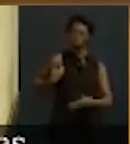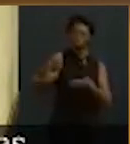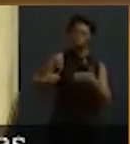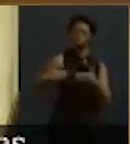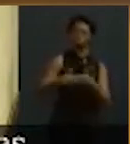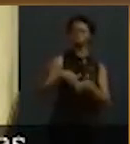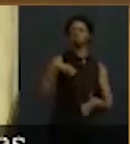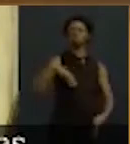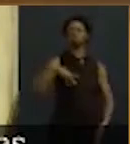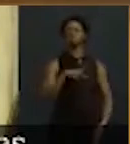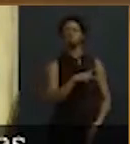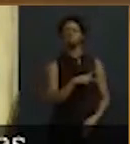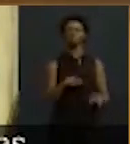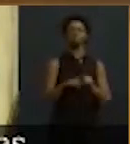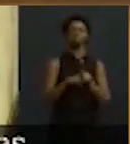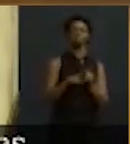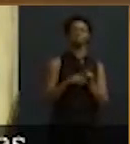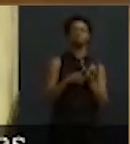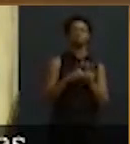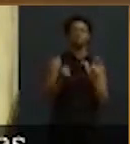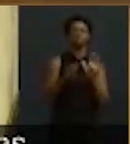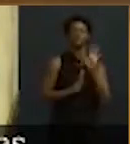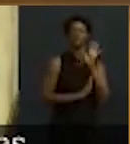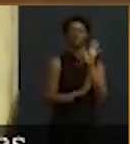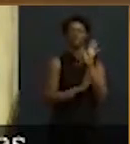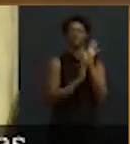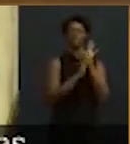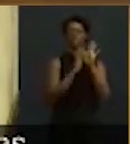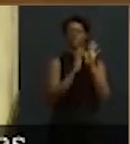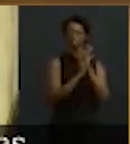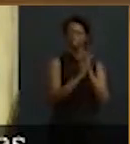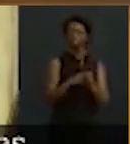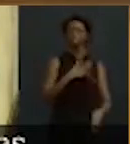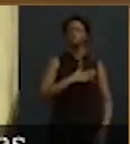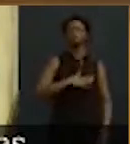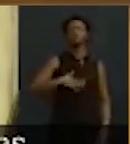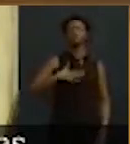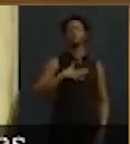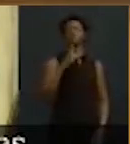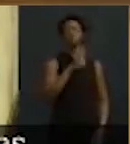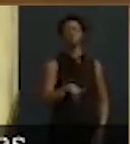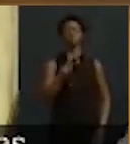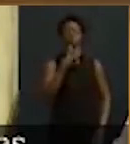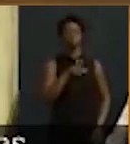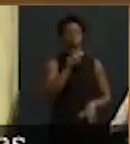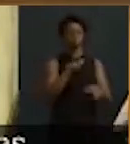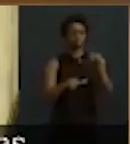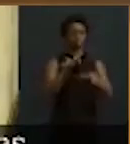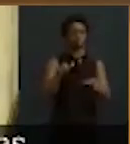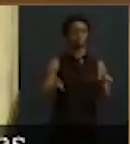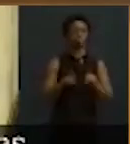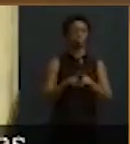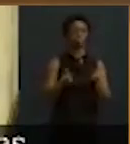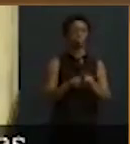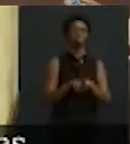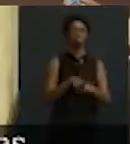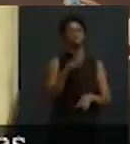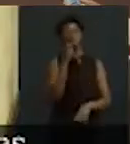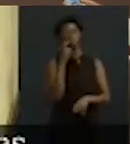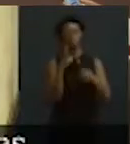a desburocratização, a satisfação dos usuários, além do seu caráter